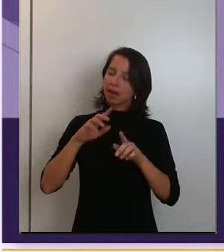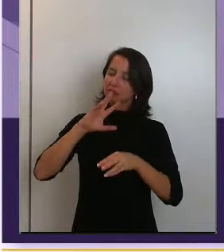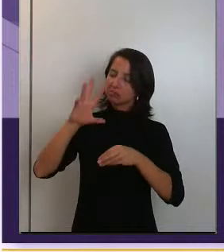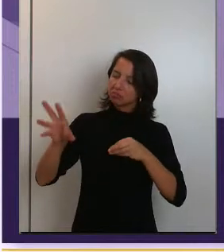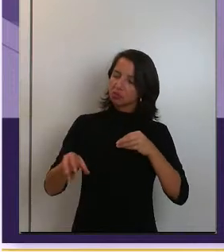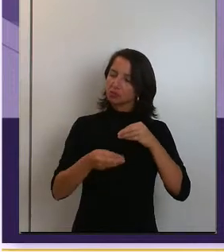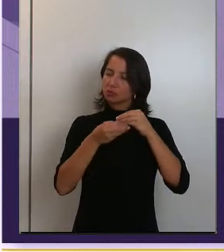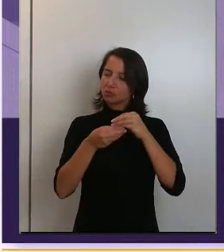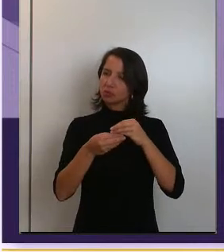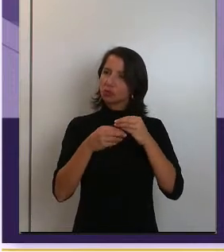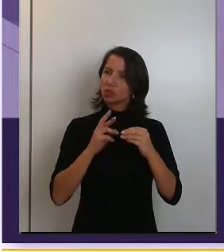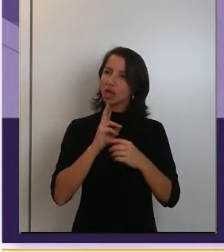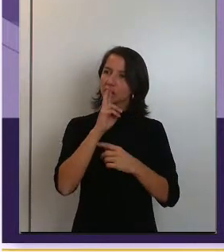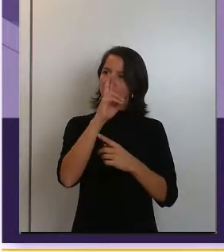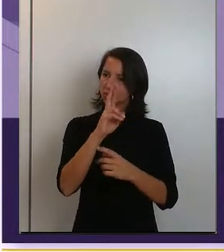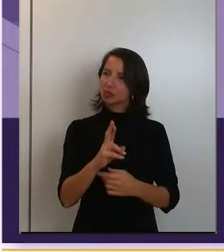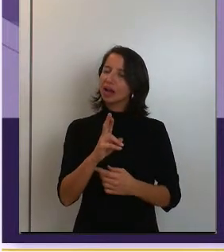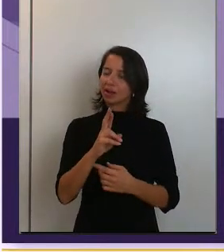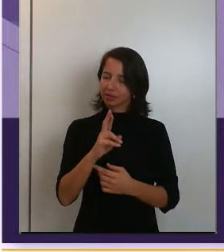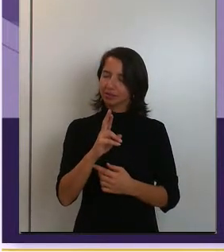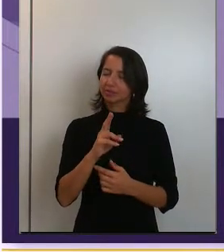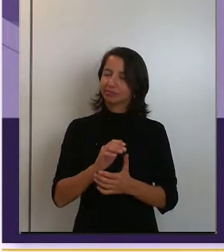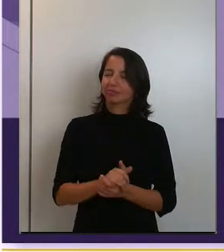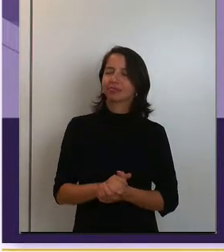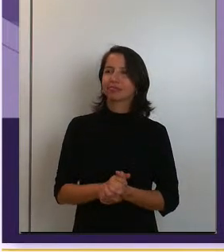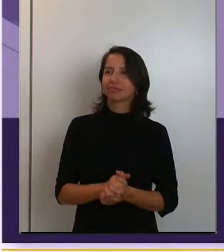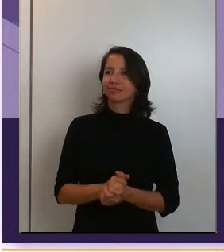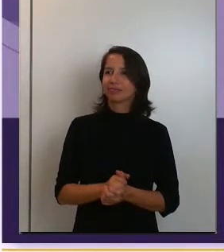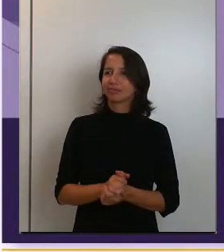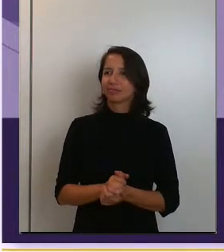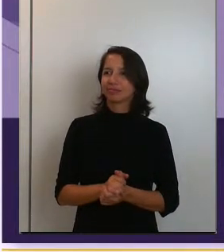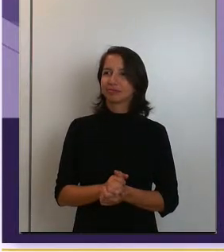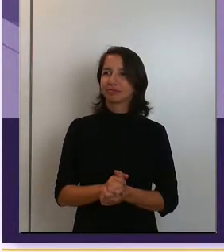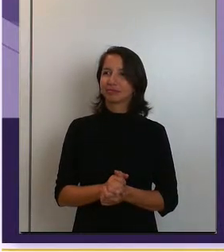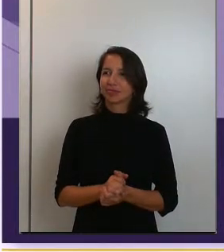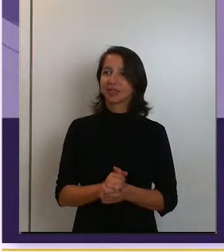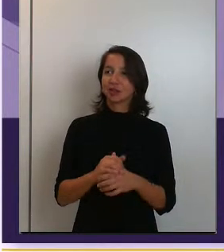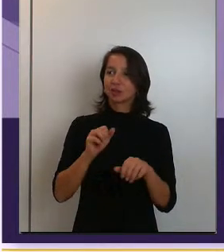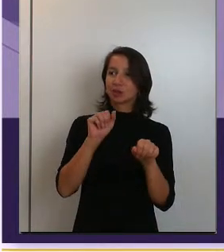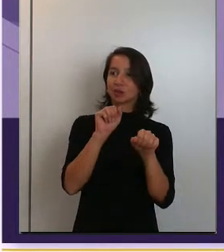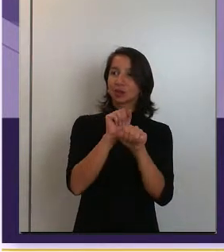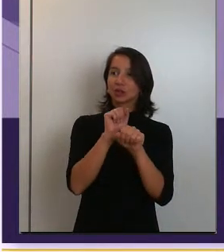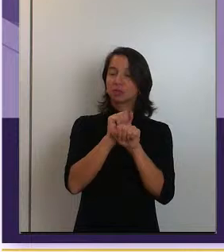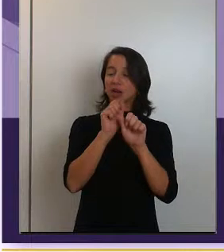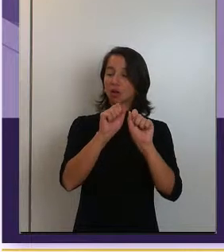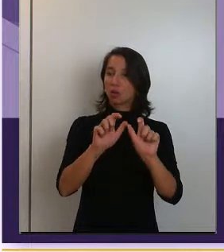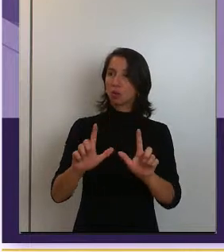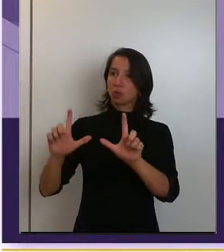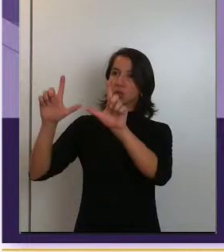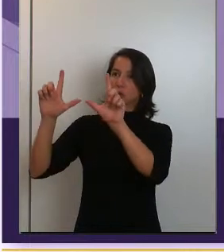colaboradores. Enquanto eu fico aguardando aqui a liberação